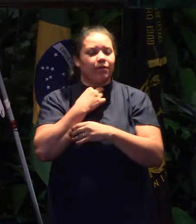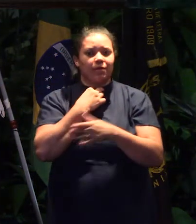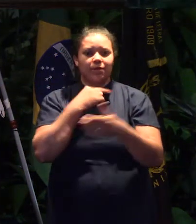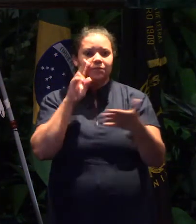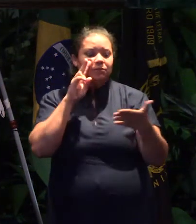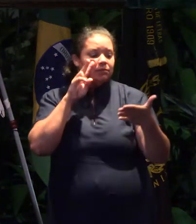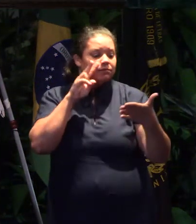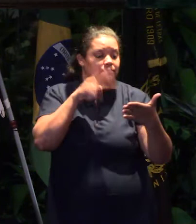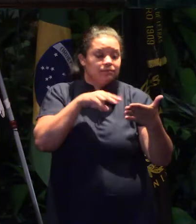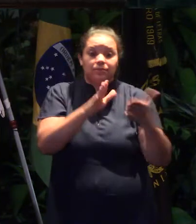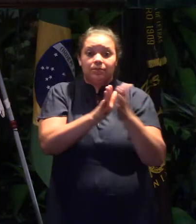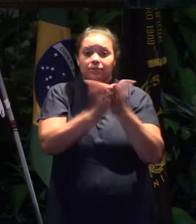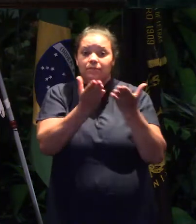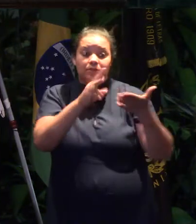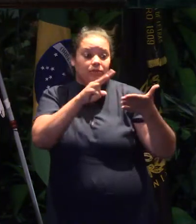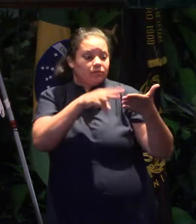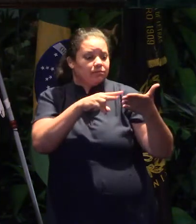letras dos seus queridos livros.